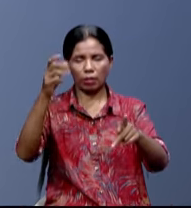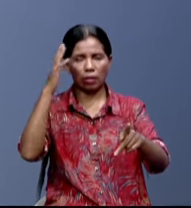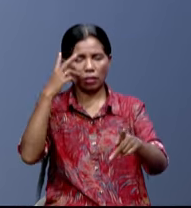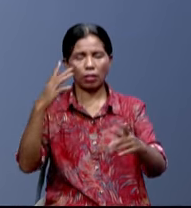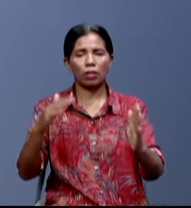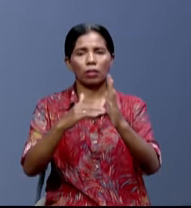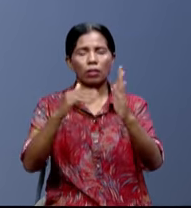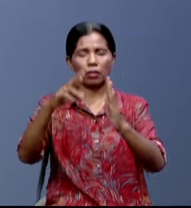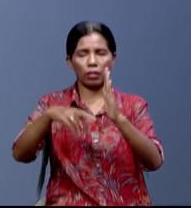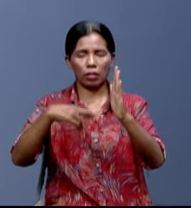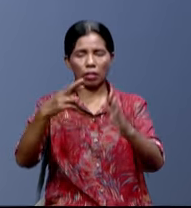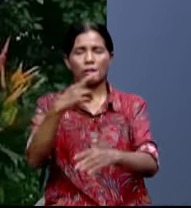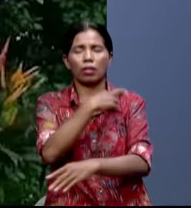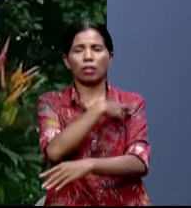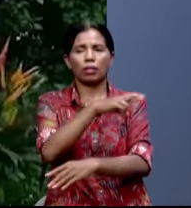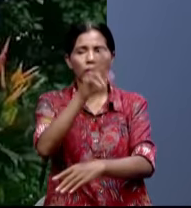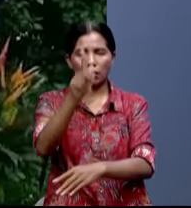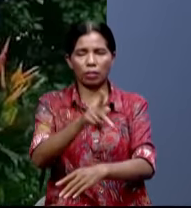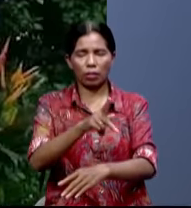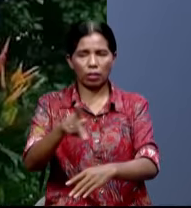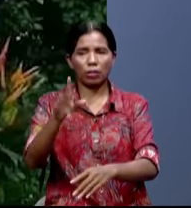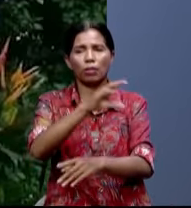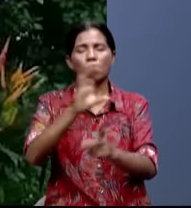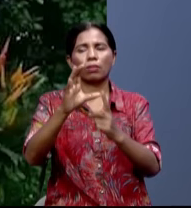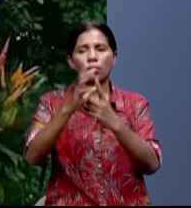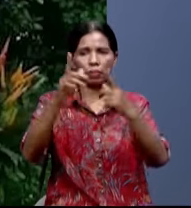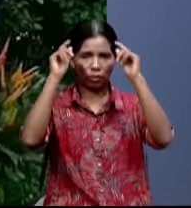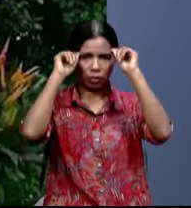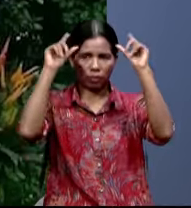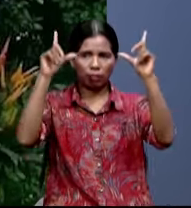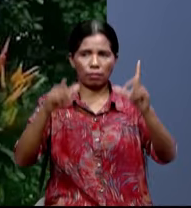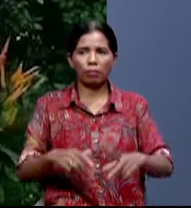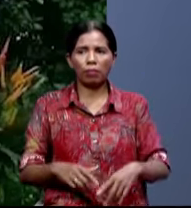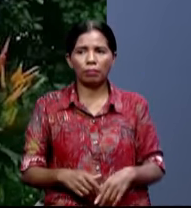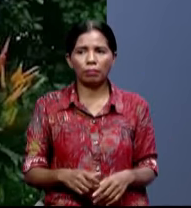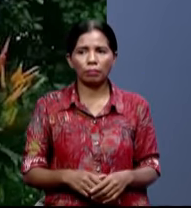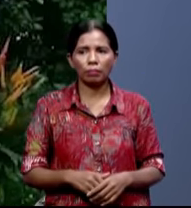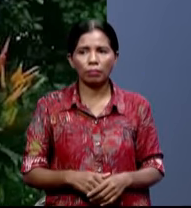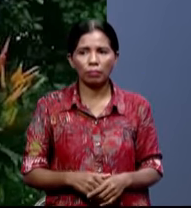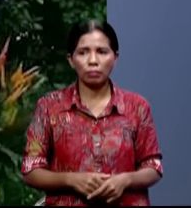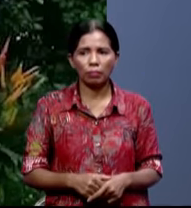contra regra a religião católica no cultura timornian. A Gina Lola, David Gonçalves, GMN.